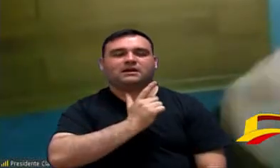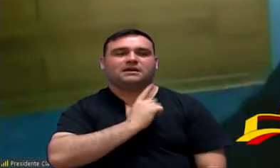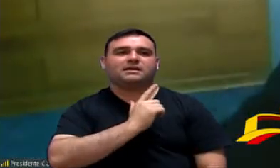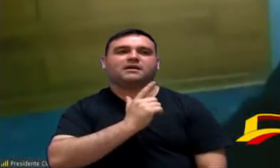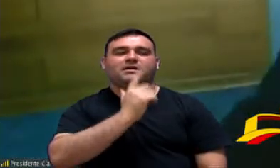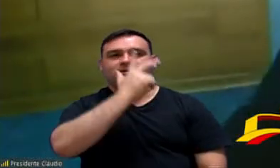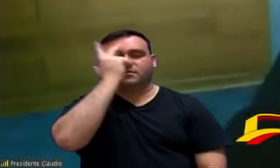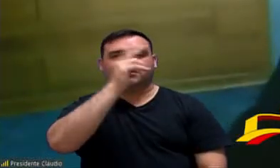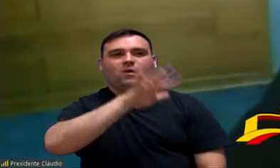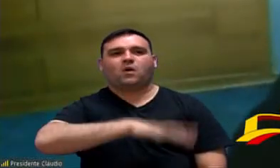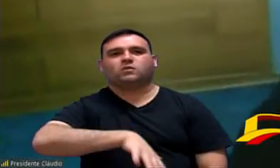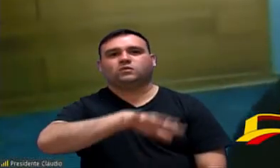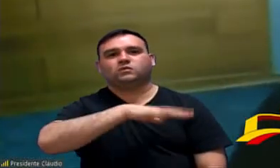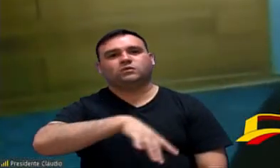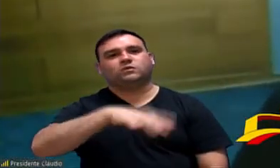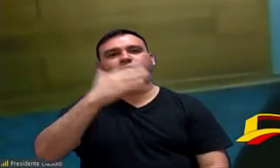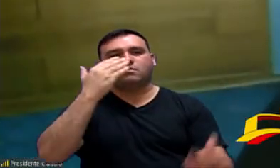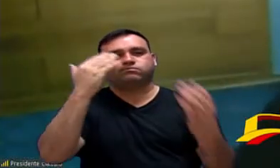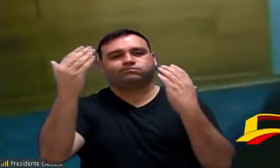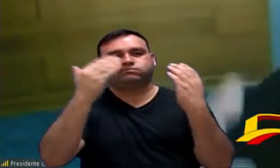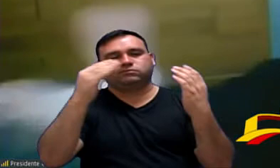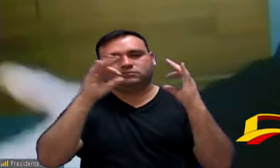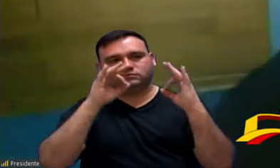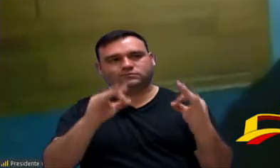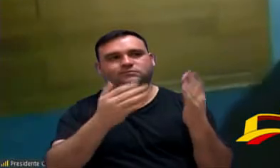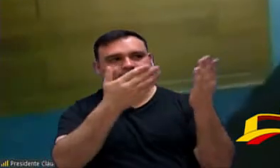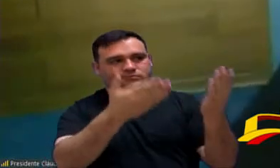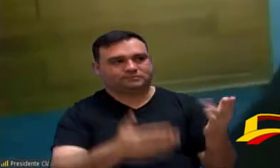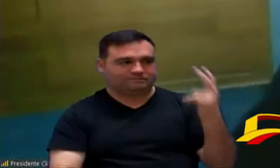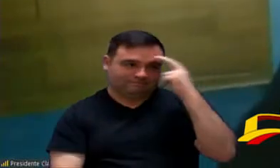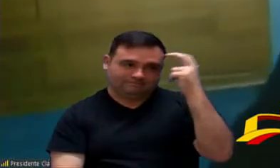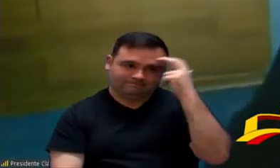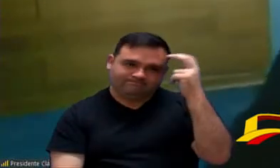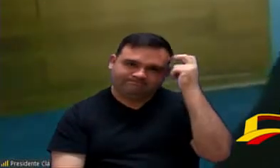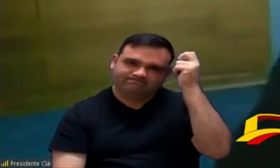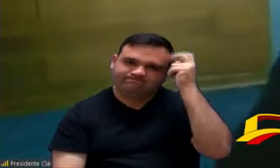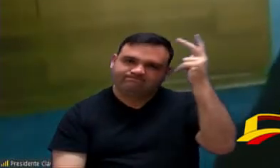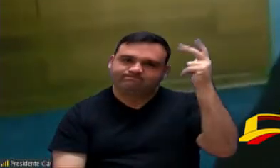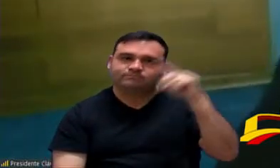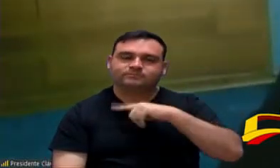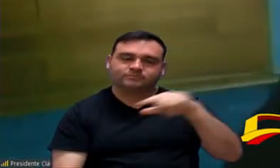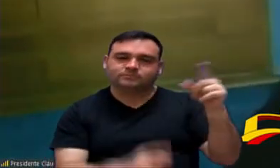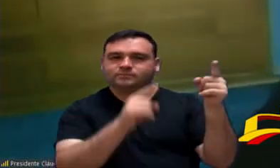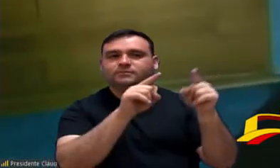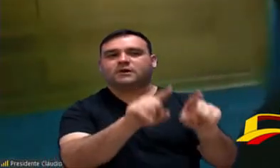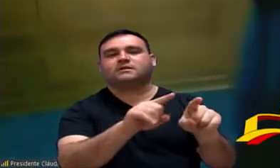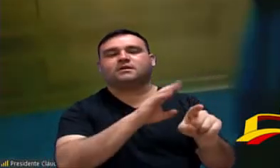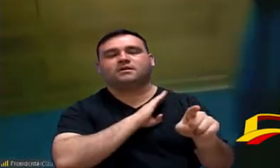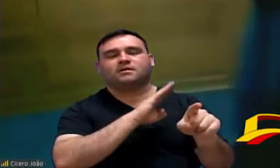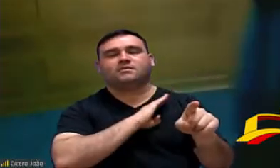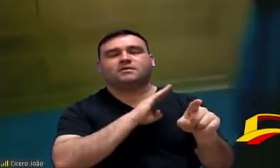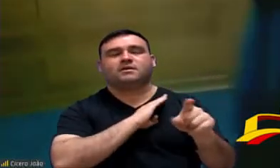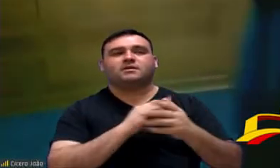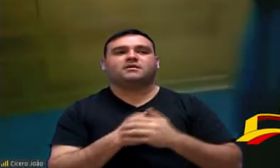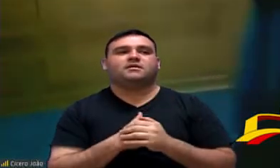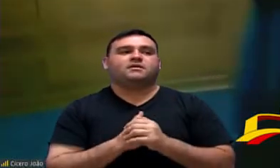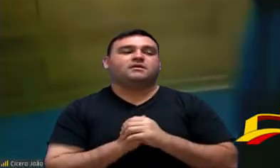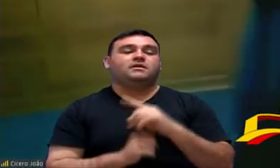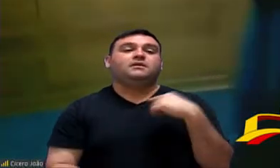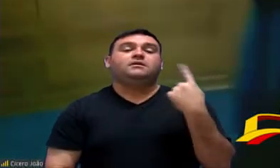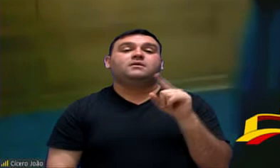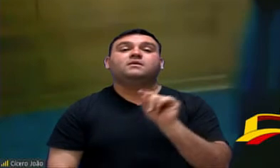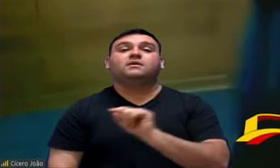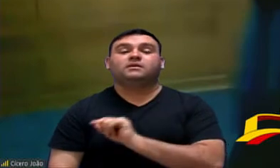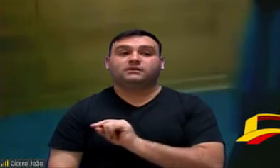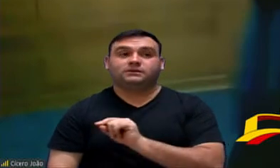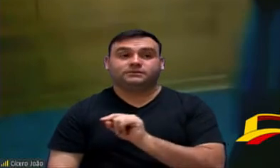bom senso, né, Cícero João? Você que é uma pessoa tão inteligente e conhece, é o parceiro nosso. Nós estamos do bom senso que tem que ter,